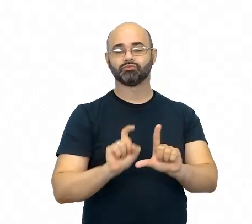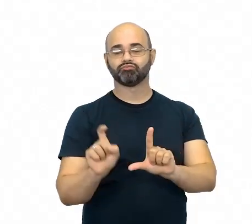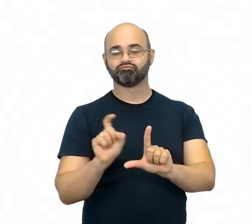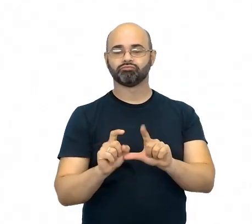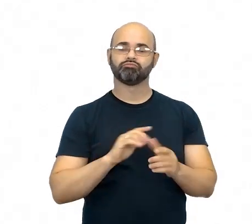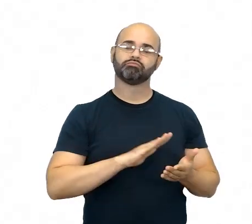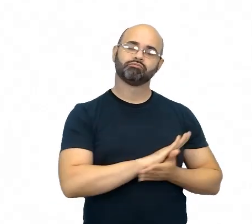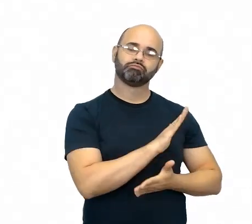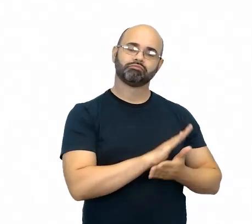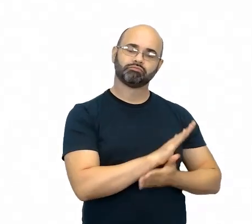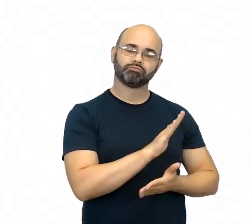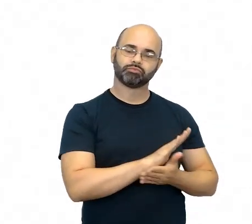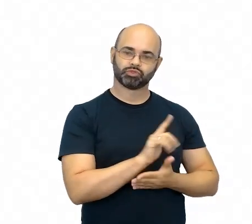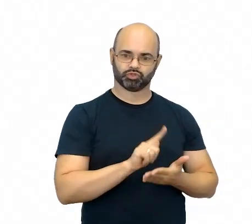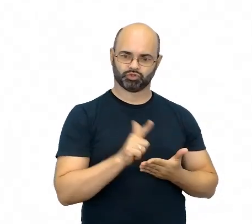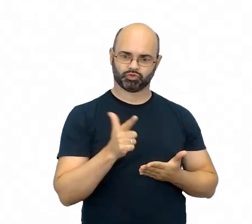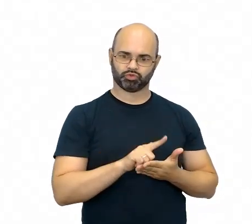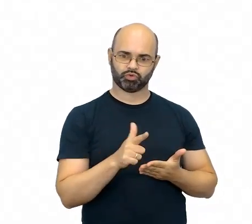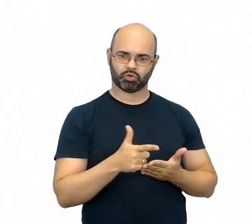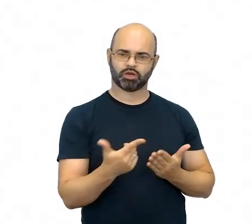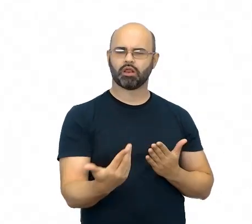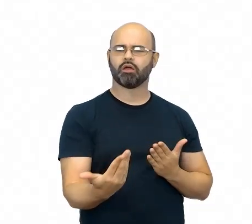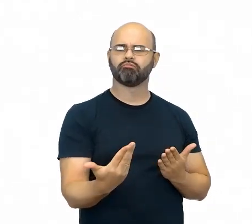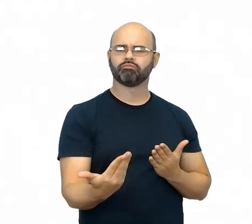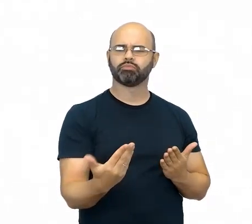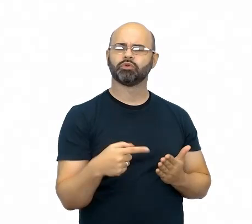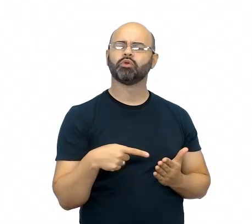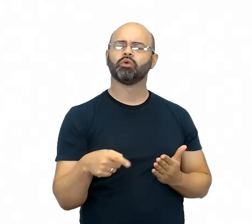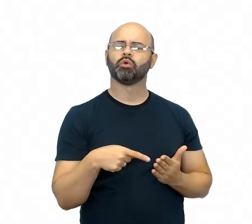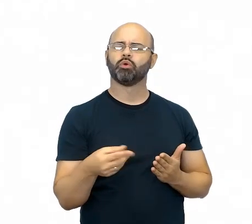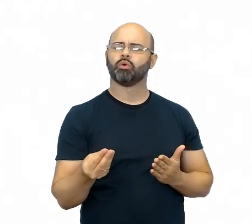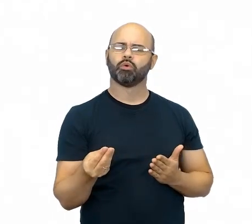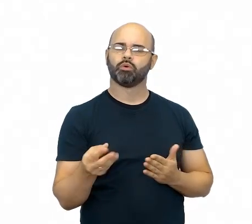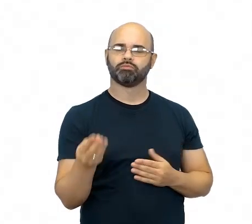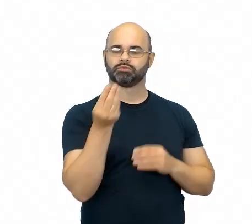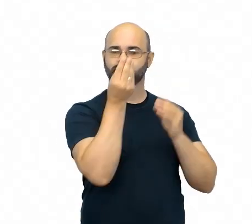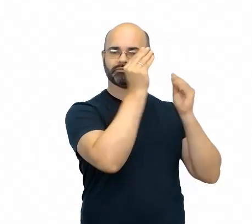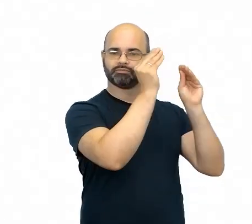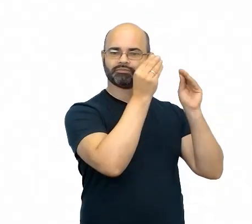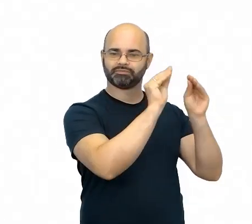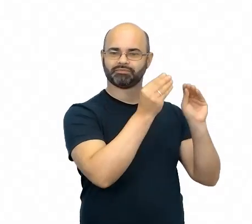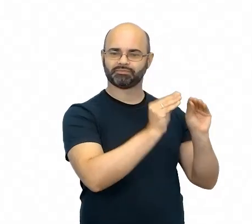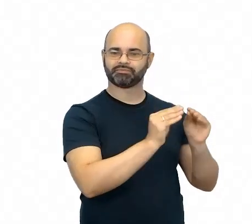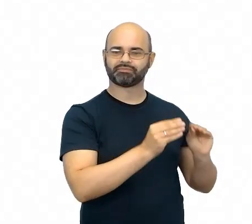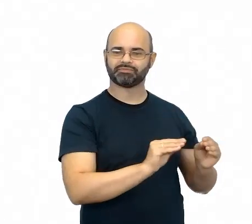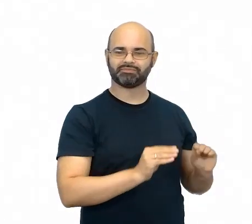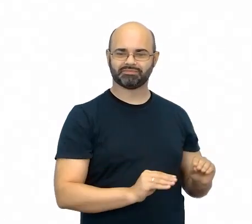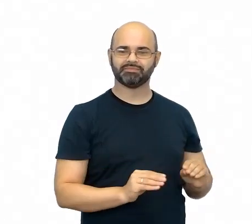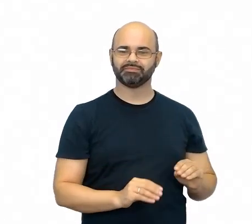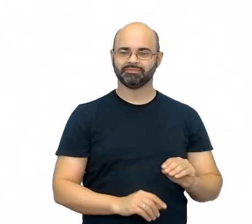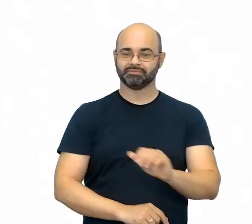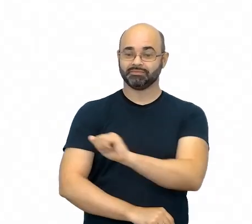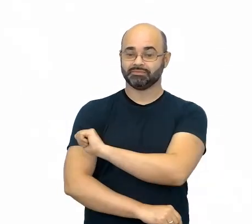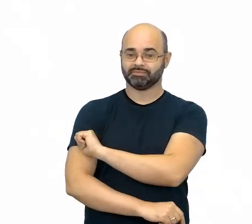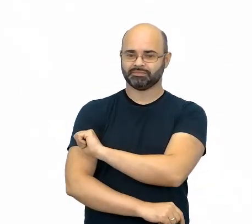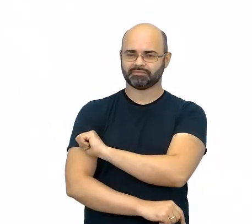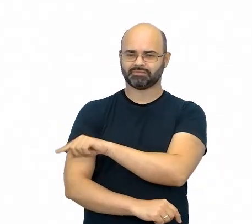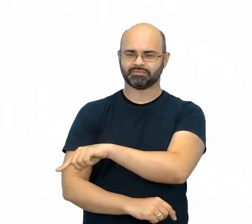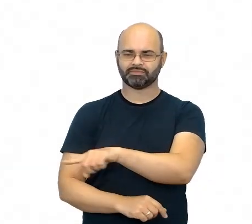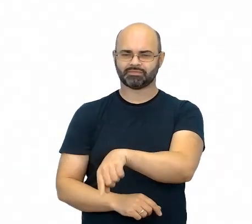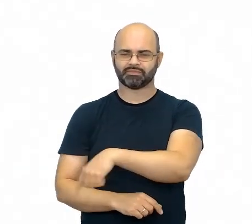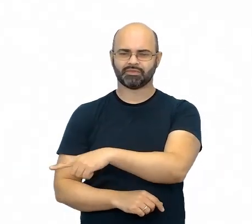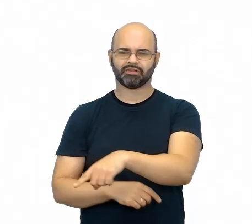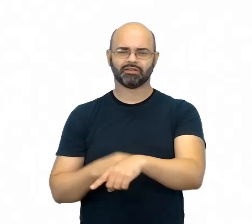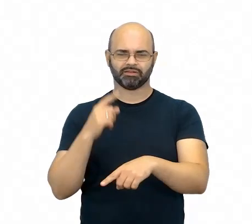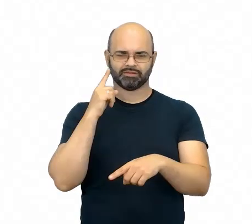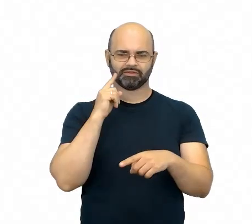5, coletiva, nós temos que ressaltar e comentar com os estudantes quais são os critérios de comparação